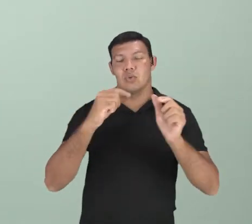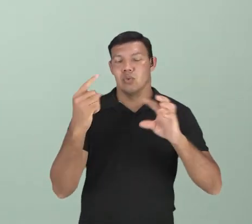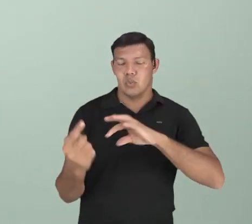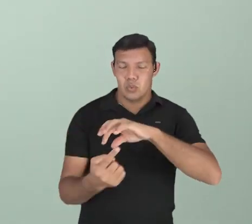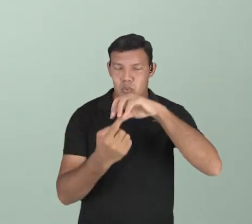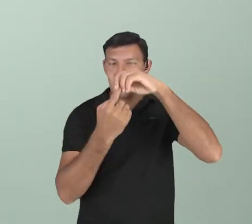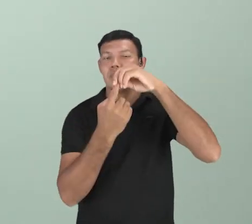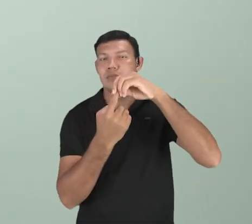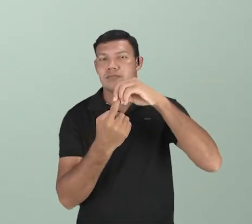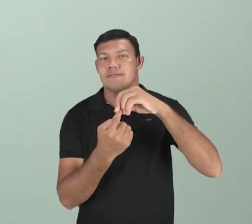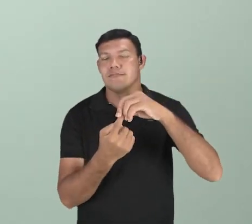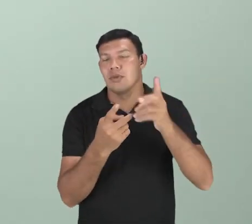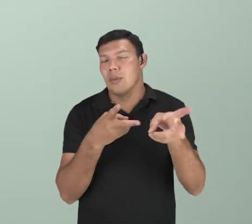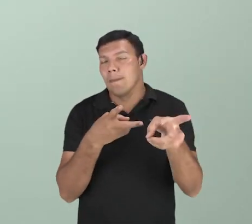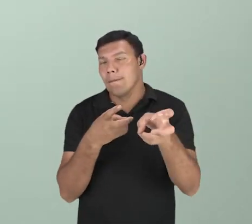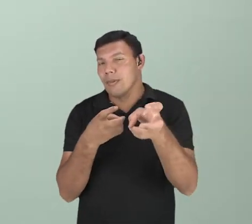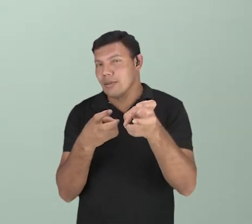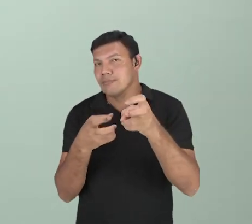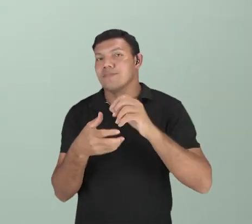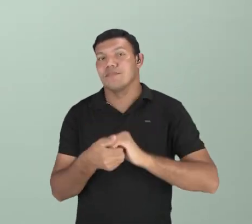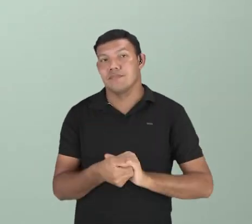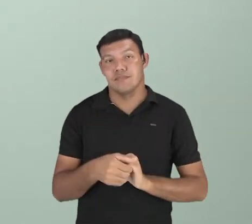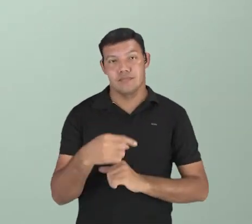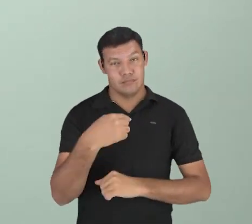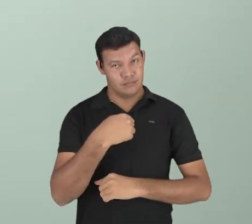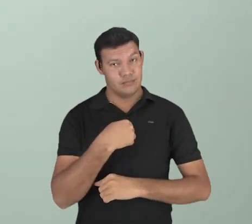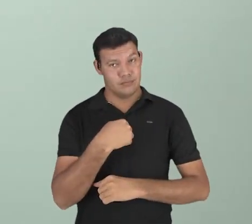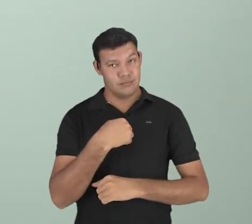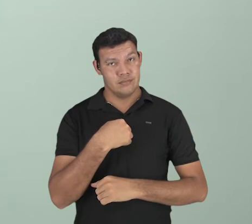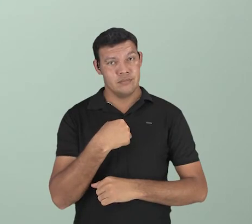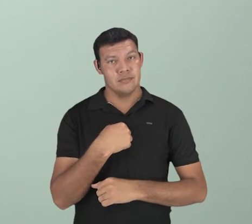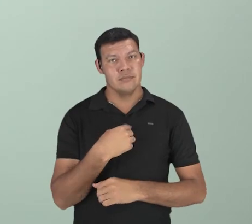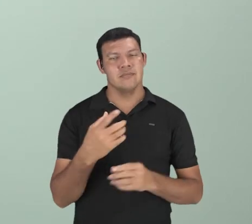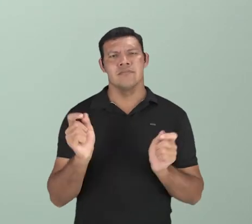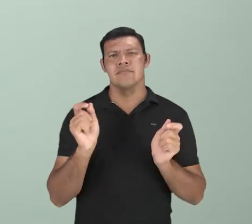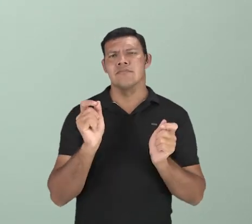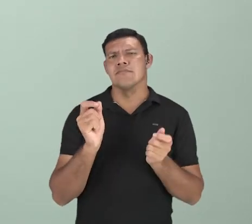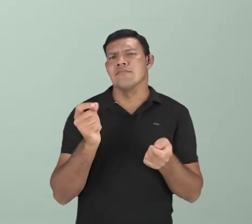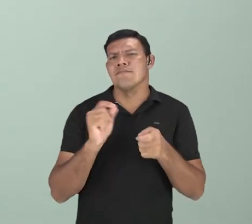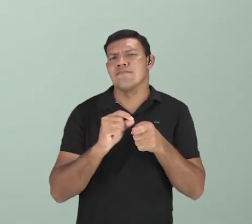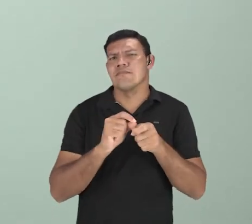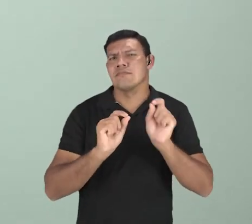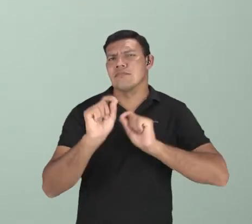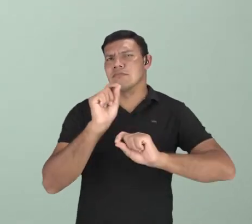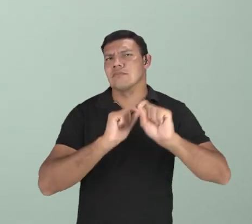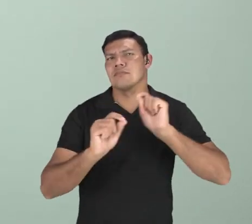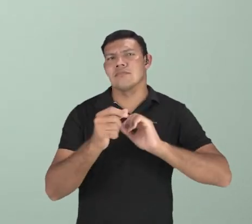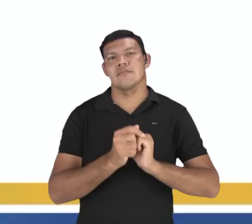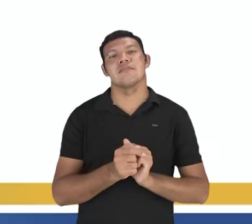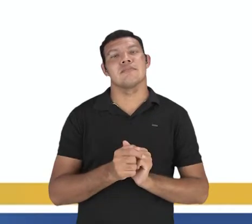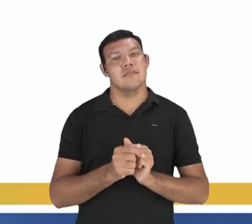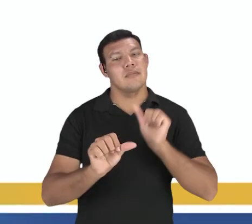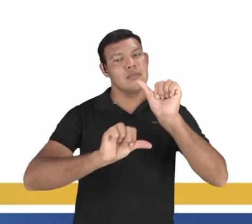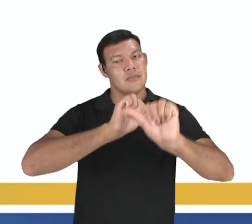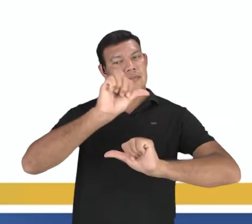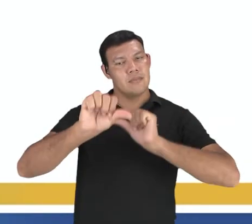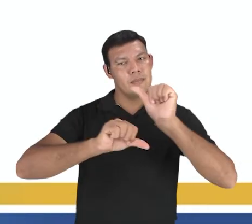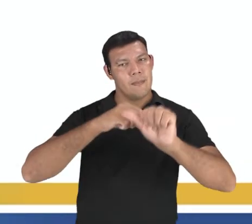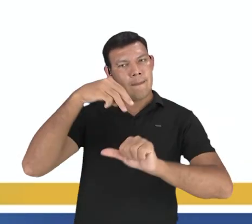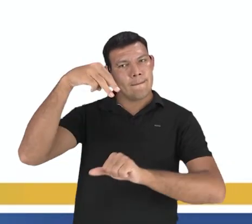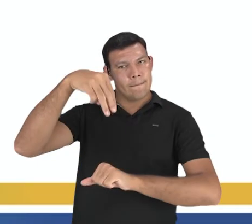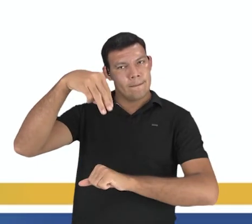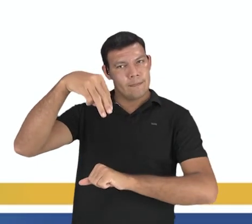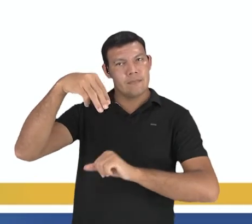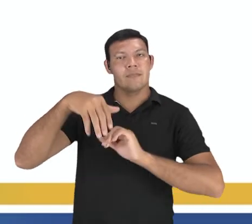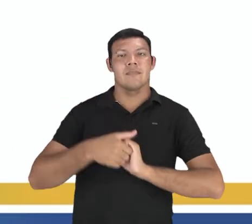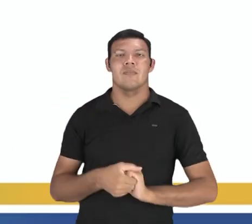numa mesmo então percebam eu vou fazer o quê Vou caro transformar as pedras poderia